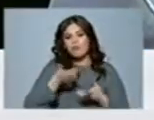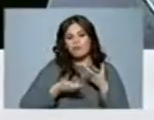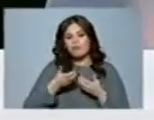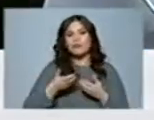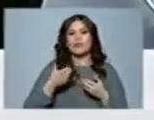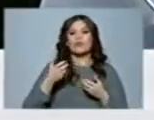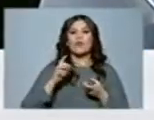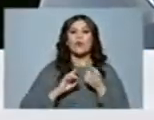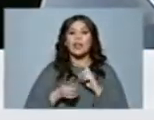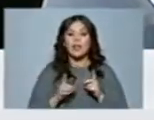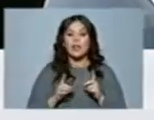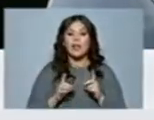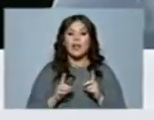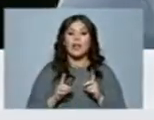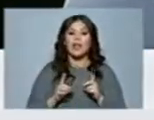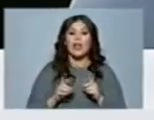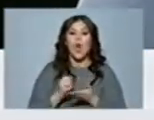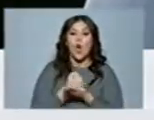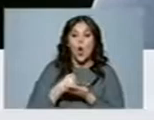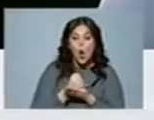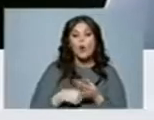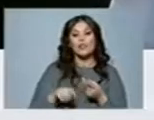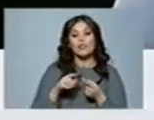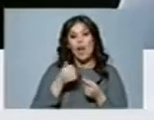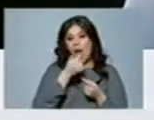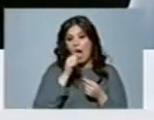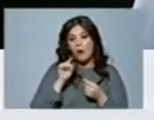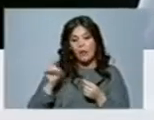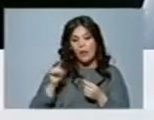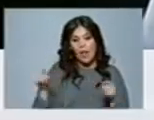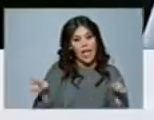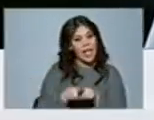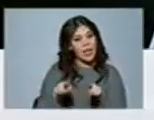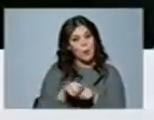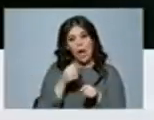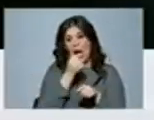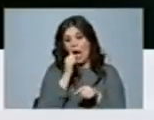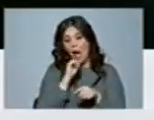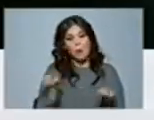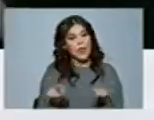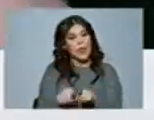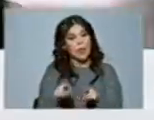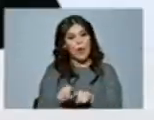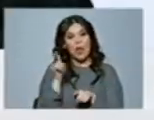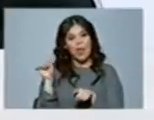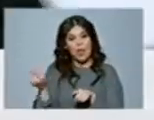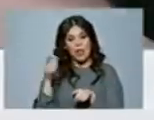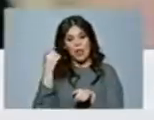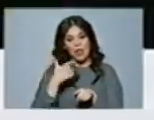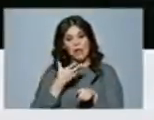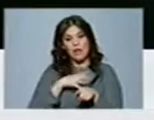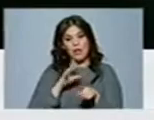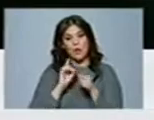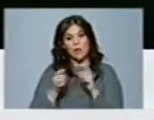Nesse caldo também só tem água e um bocadinho de alho. Este caldo é o caldo onde estão a cozer. É o que resultou daqui. Eu vou fazer a